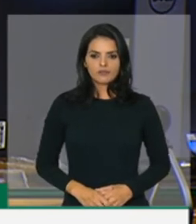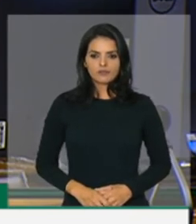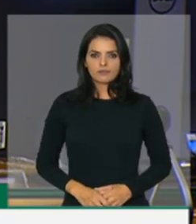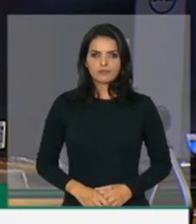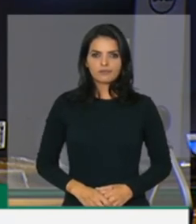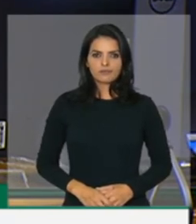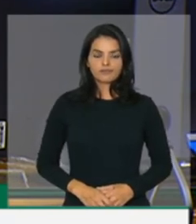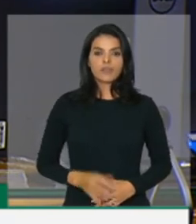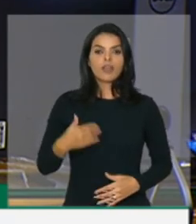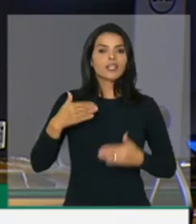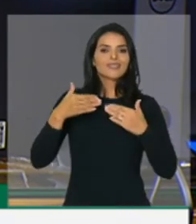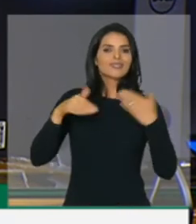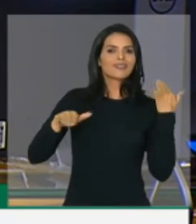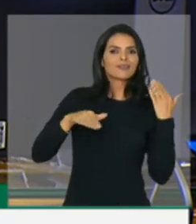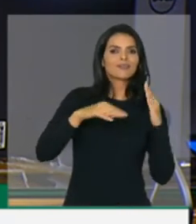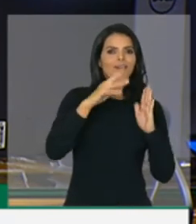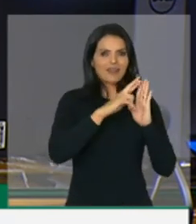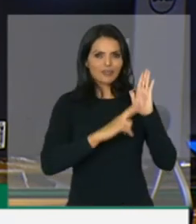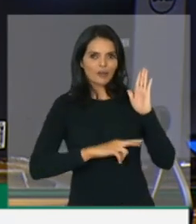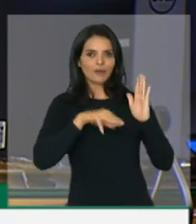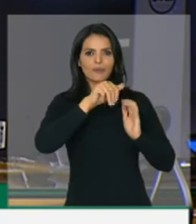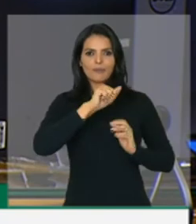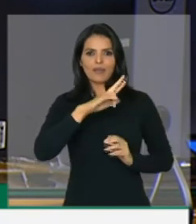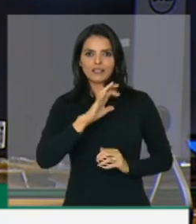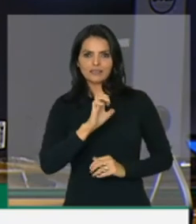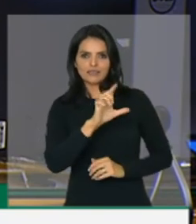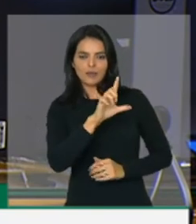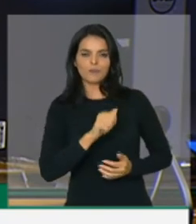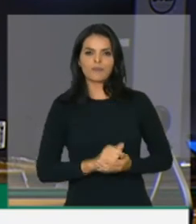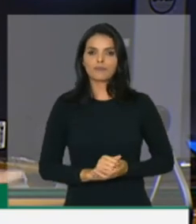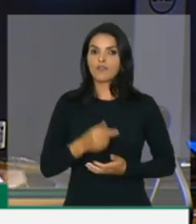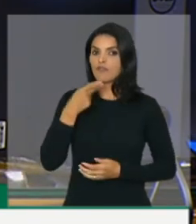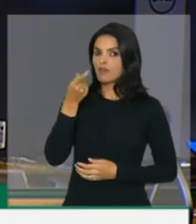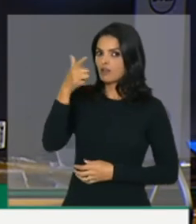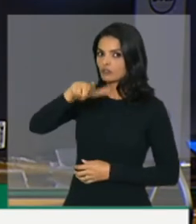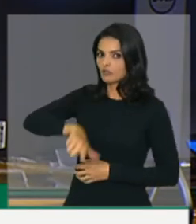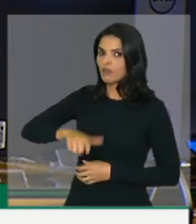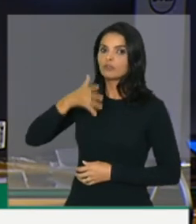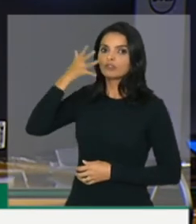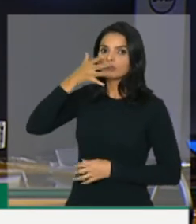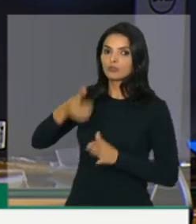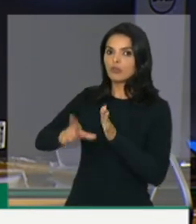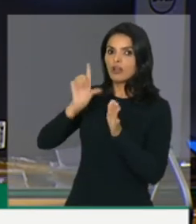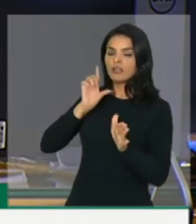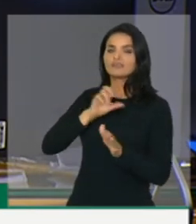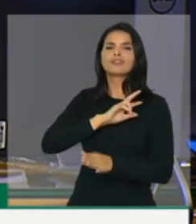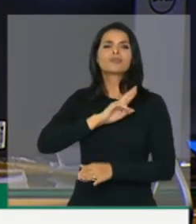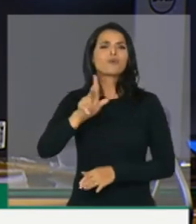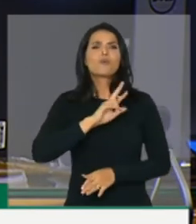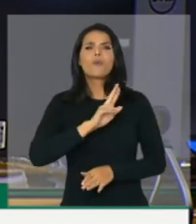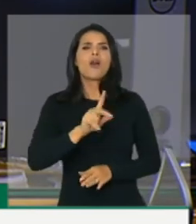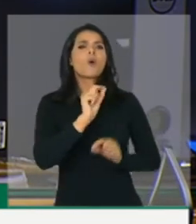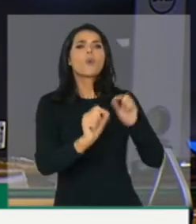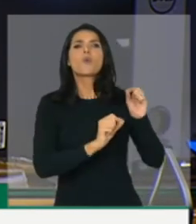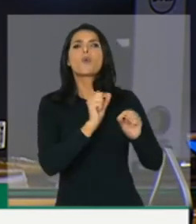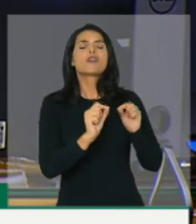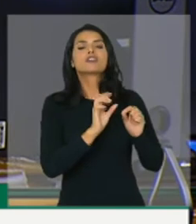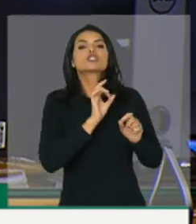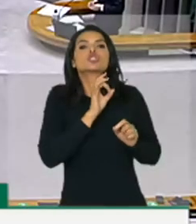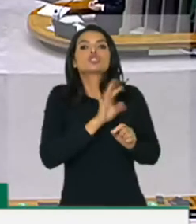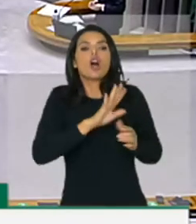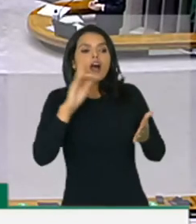relatório, deputado Marcel Van Hatten. Senhor presidente, repetindo o que disse no discurso anterior, não está em julgamento aqui tão somente